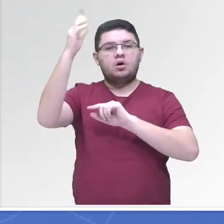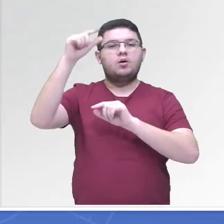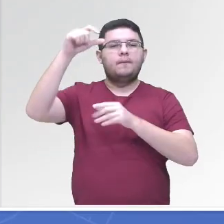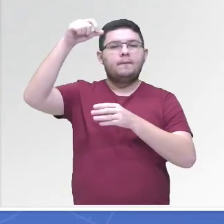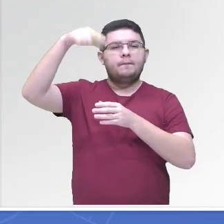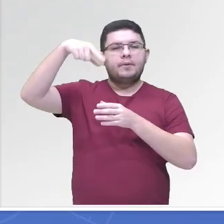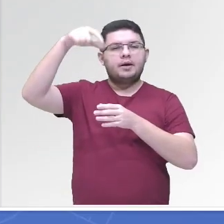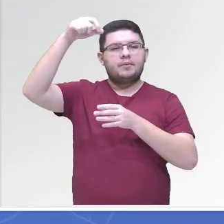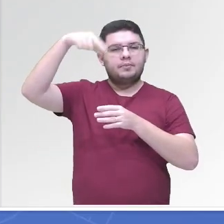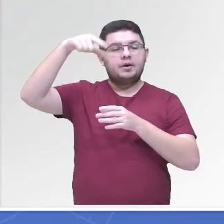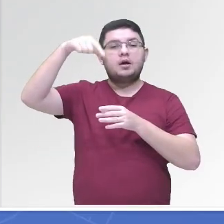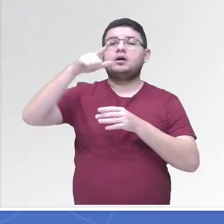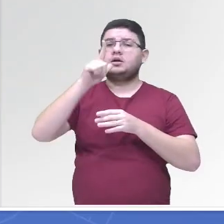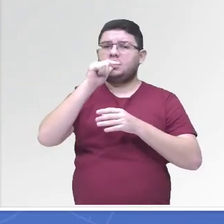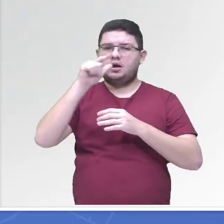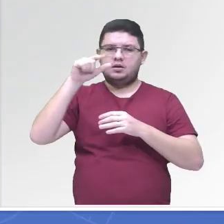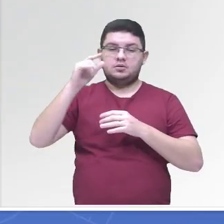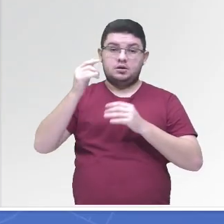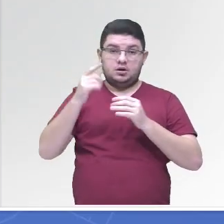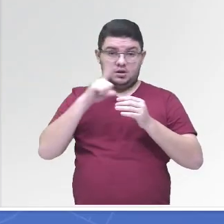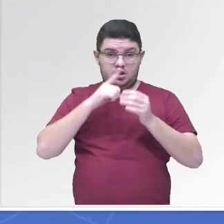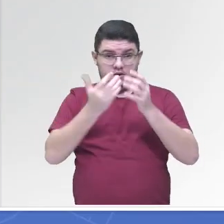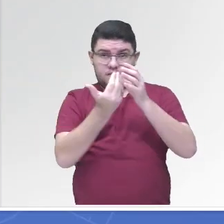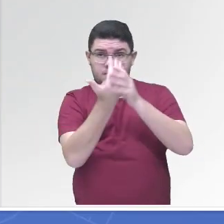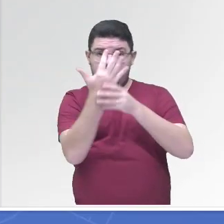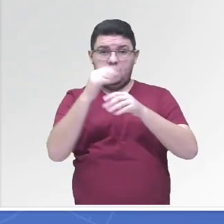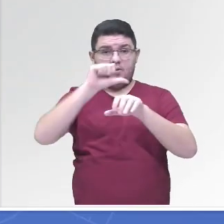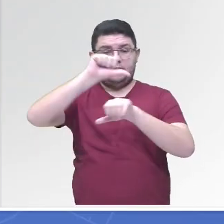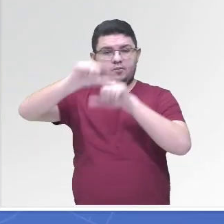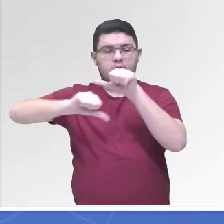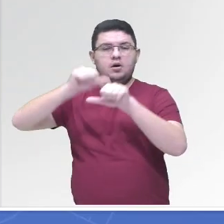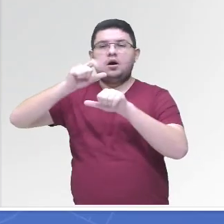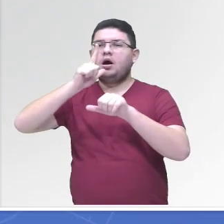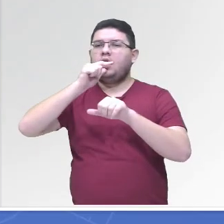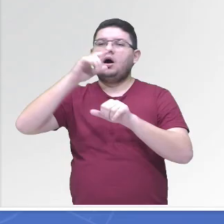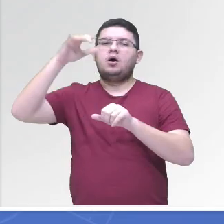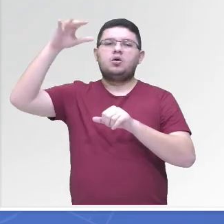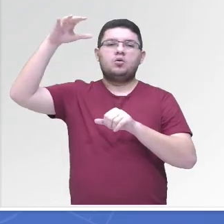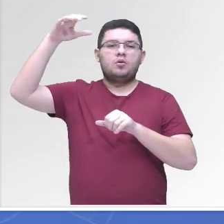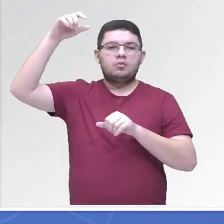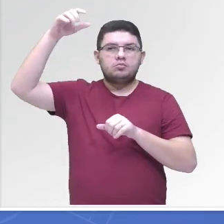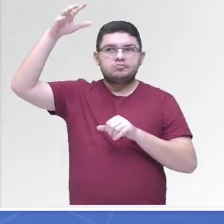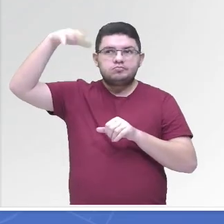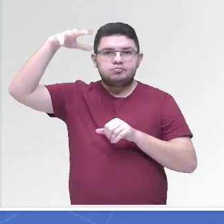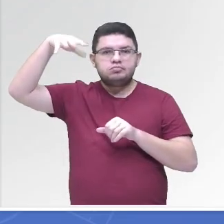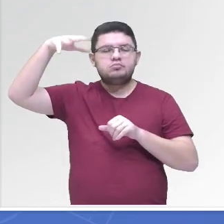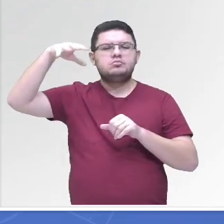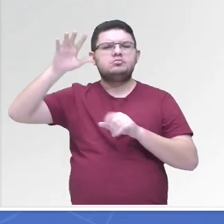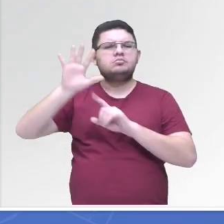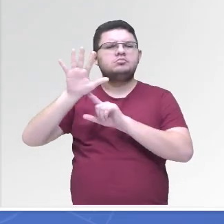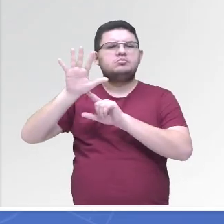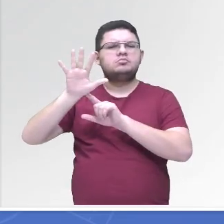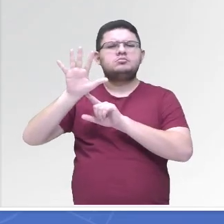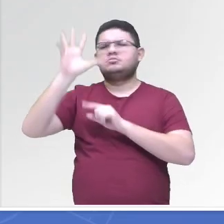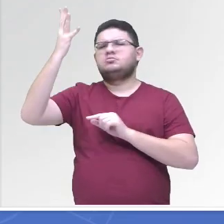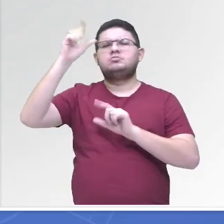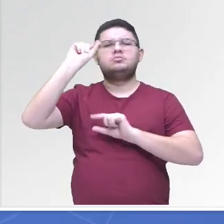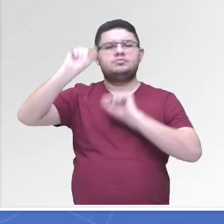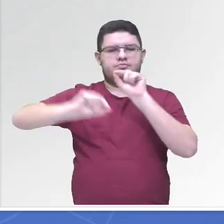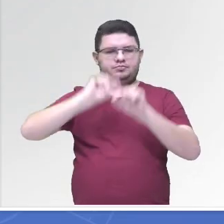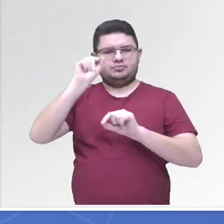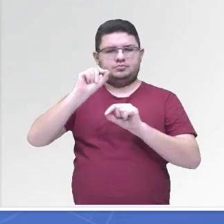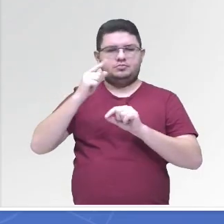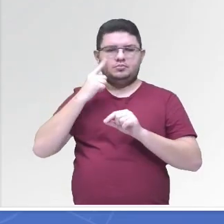transformação? Essa mudança do estado gasoso para o líquido tá aqui a chave da questão, olha só. Aqui a